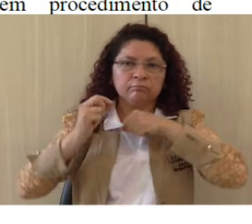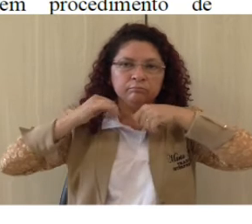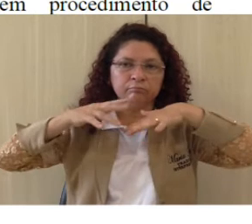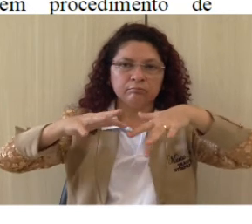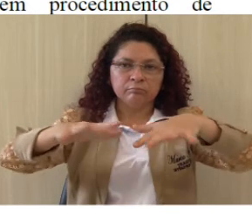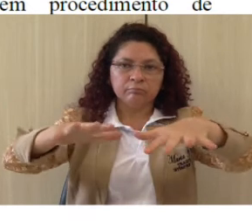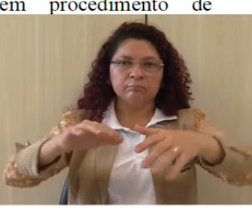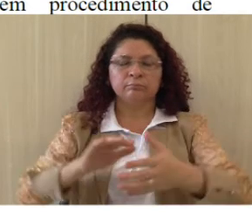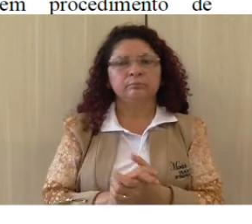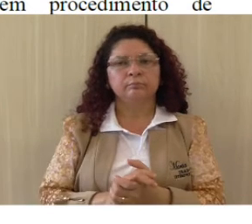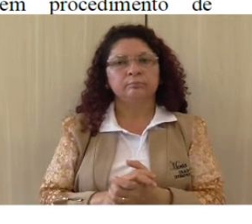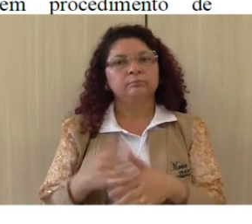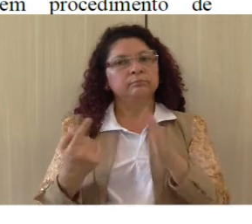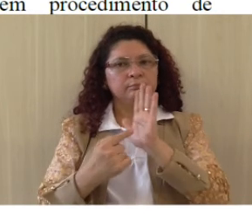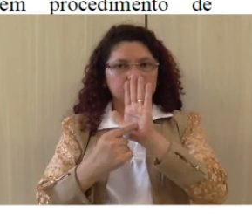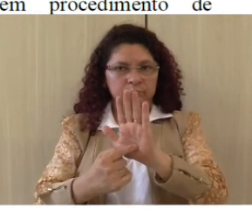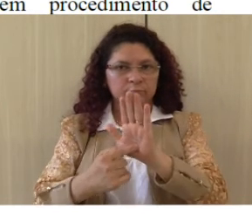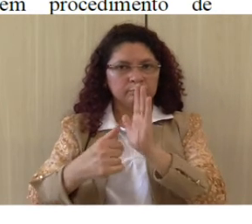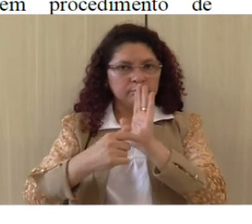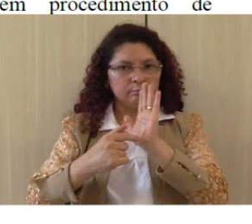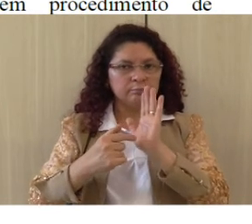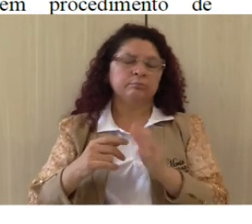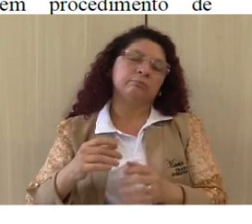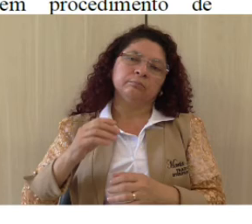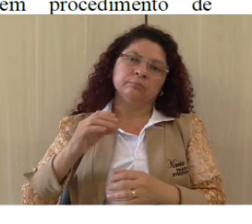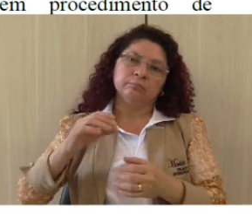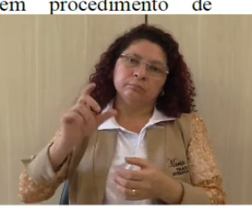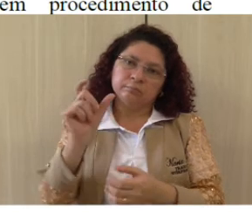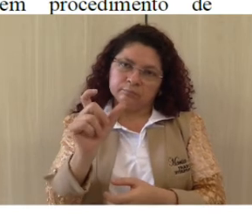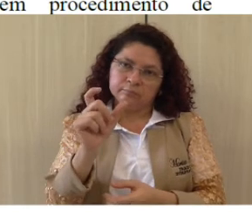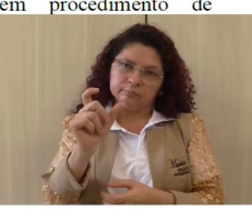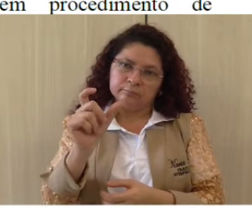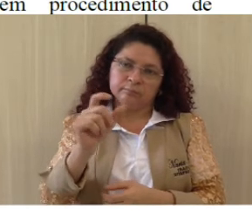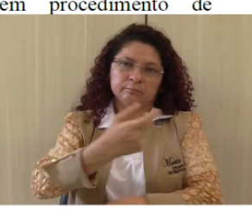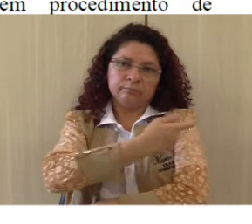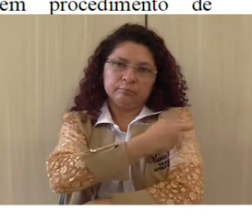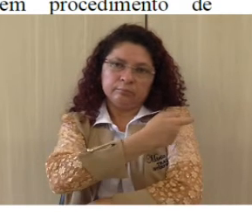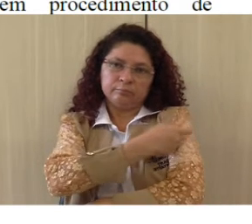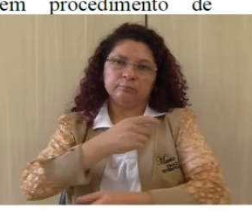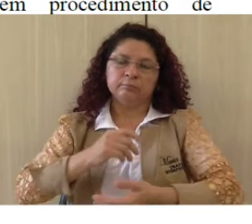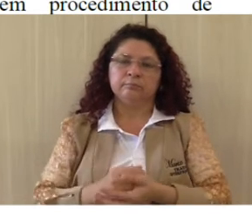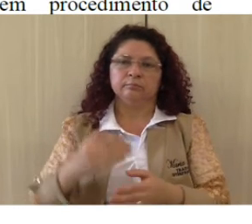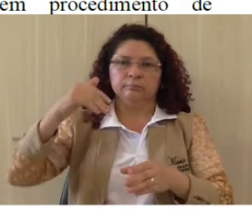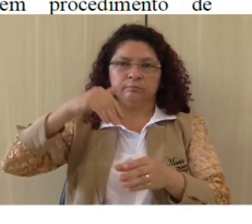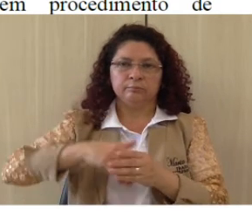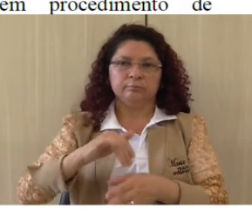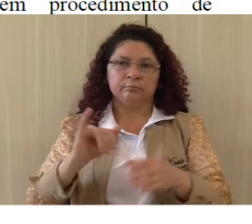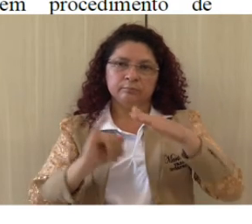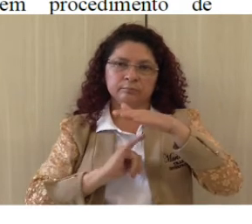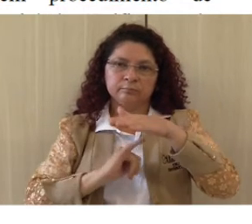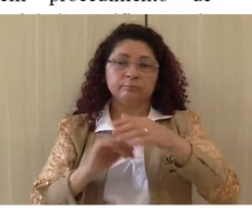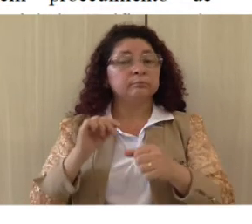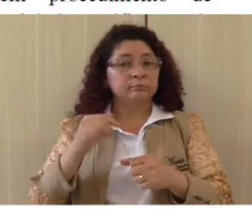boca, apresentar carteira de vacinação contra a Covid-19 e manter o distanciamento social no interior da instituição. Quem